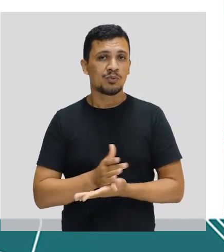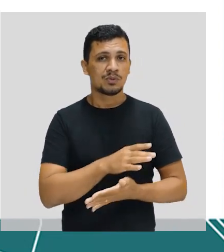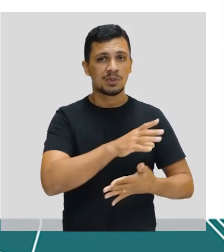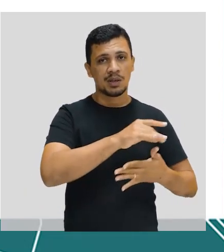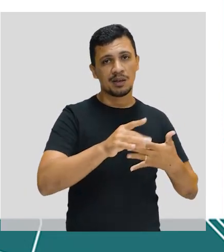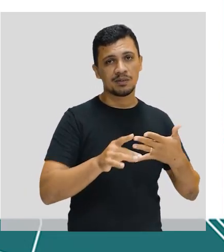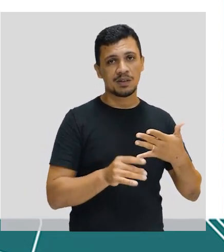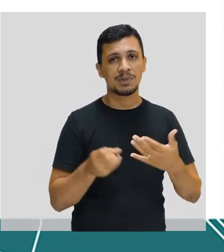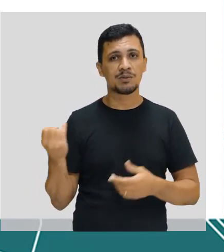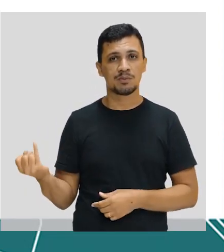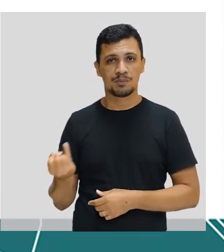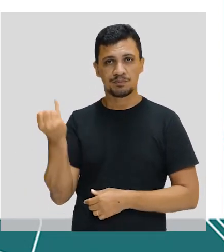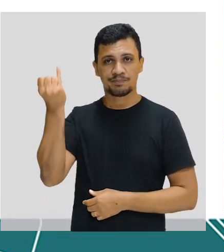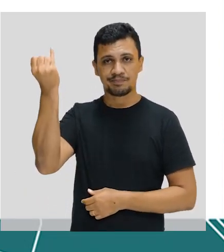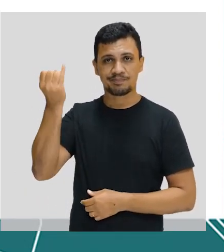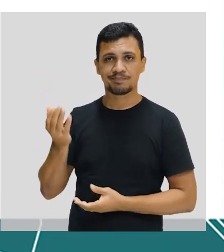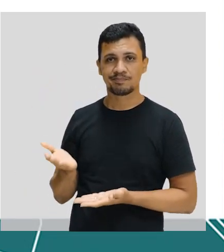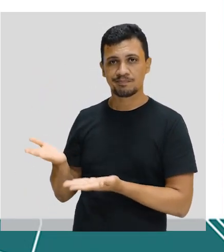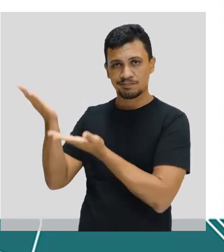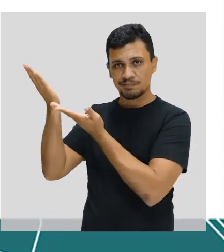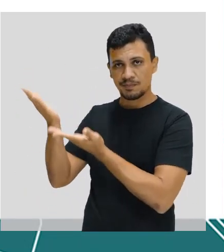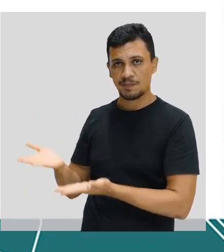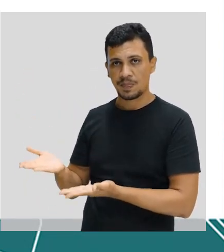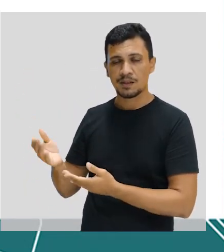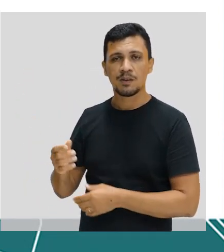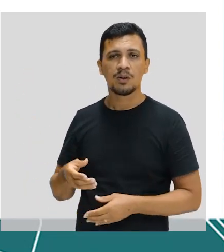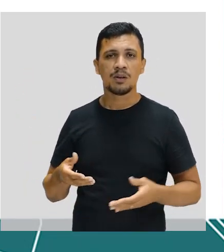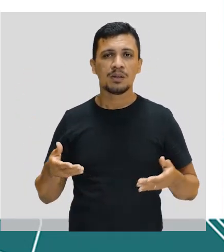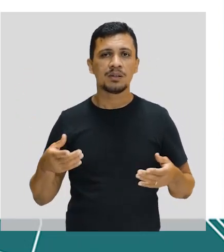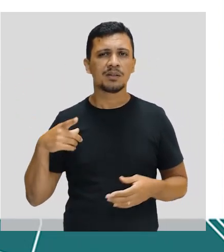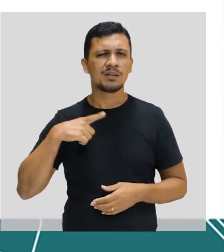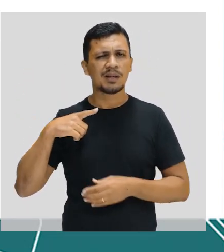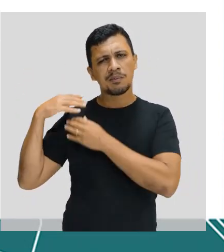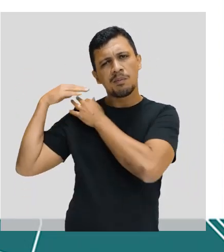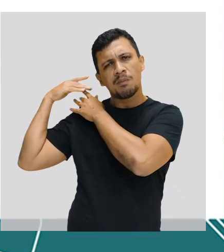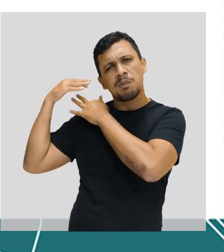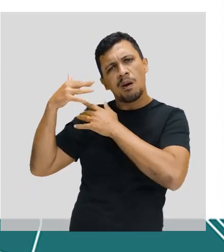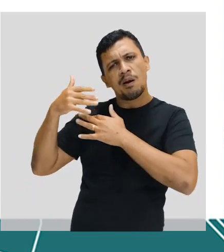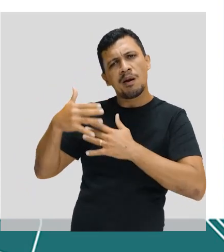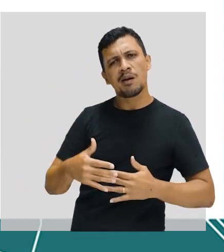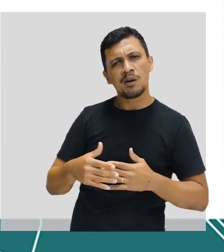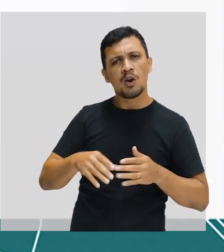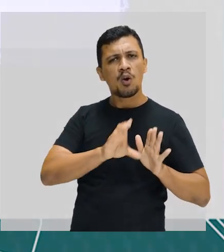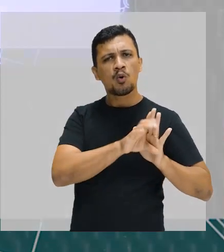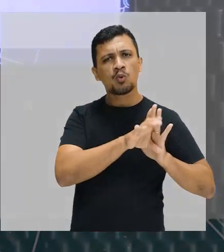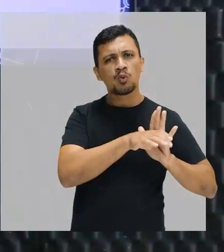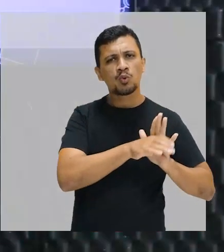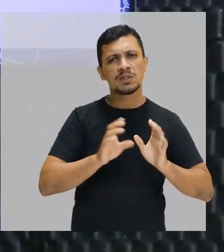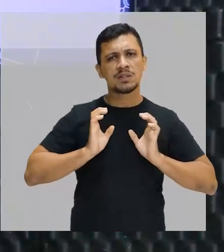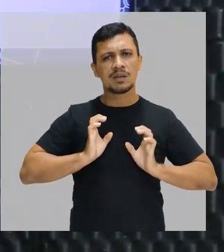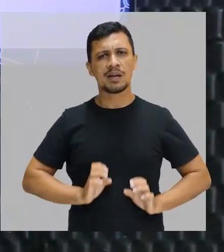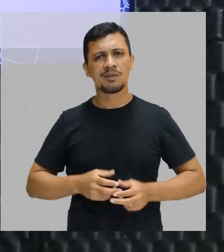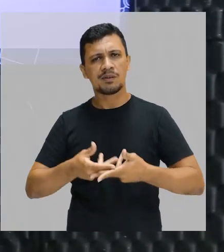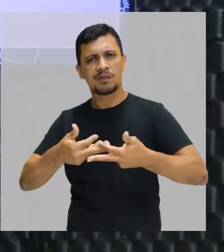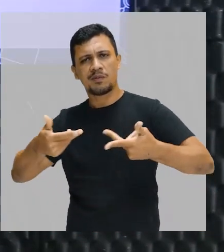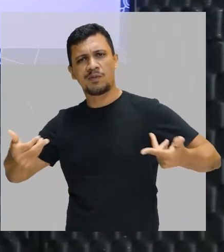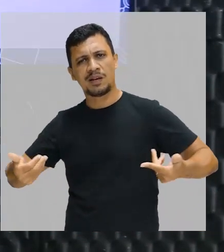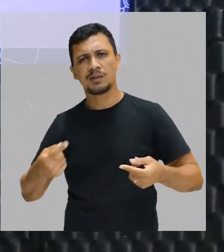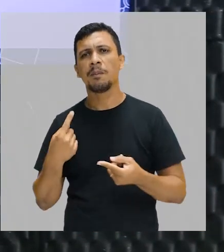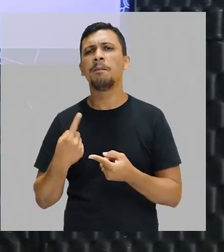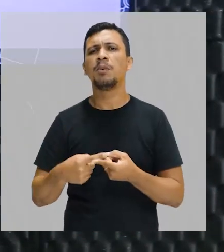fundamentais. Historicamente, constatam-se diferentes concepções de ética. Por que tem isso? Porque nós temos a ética das virtudes,